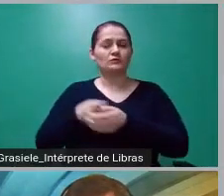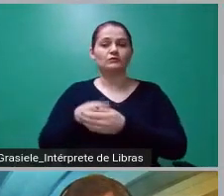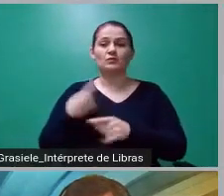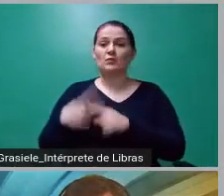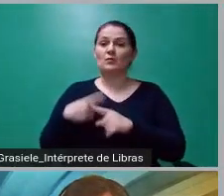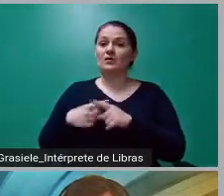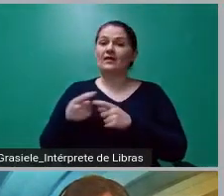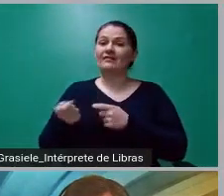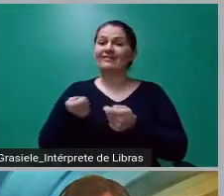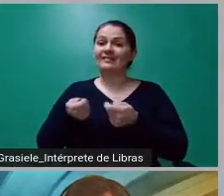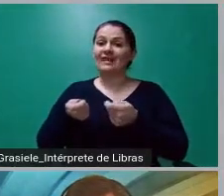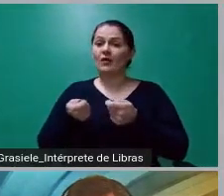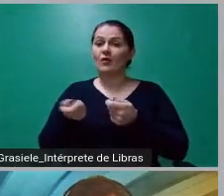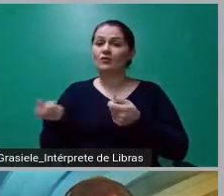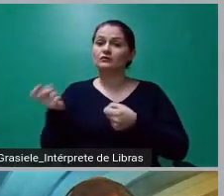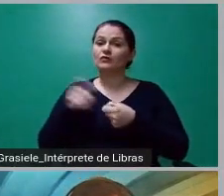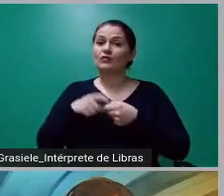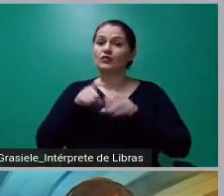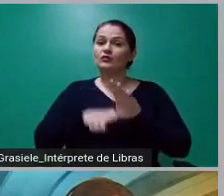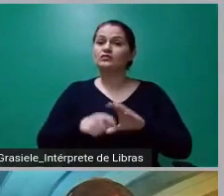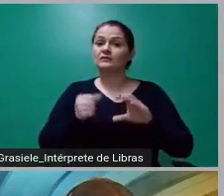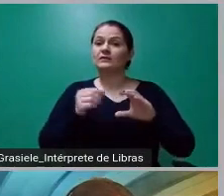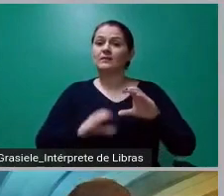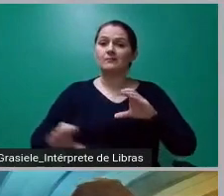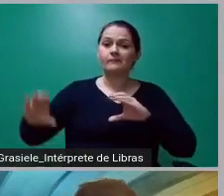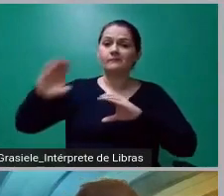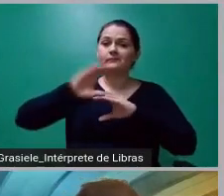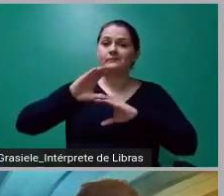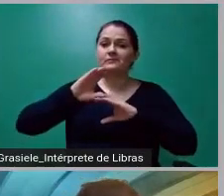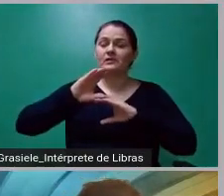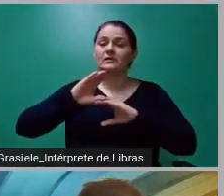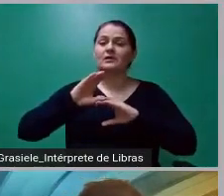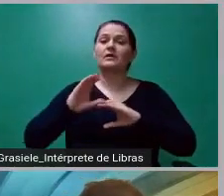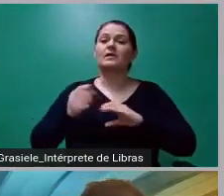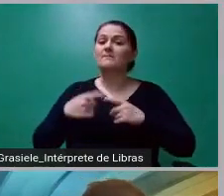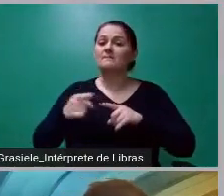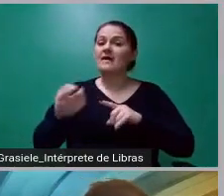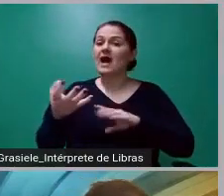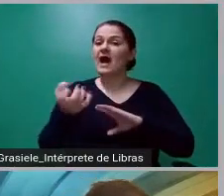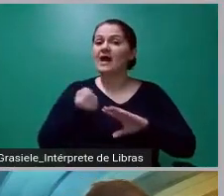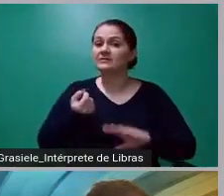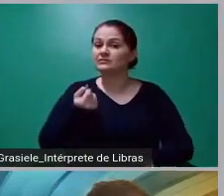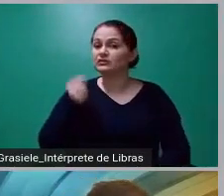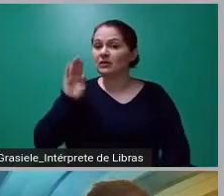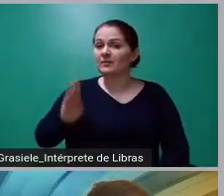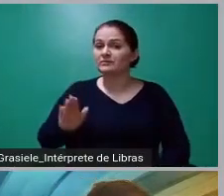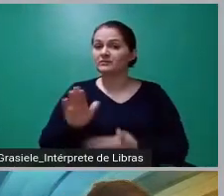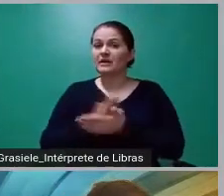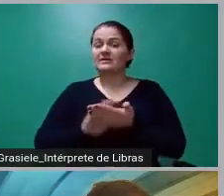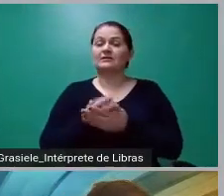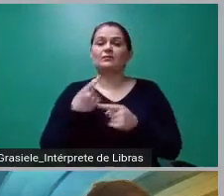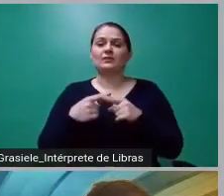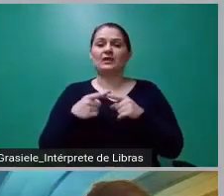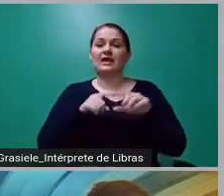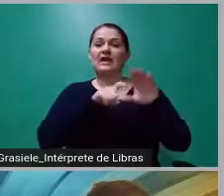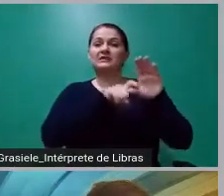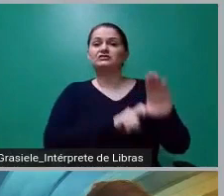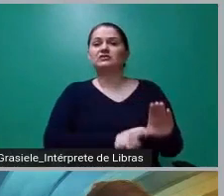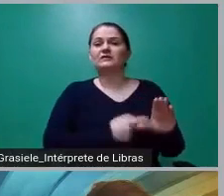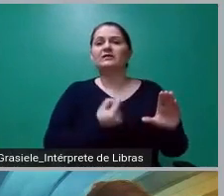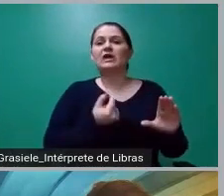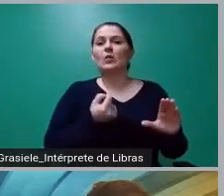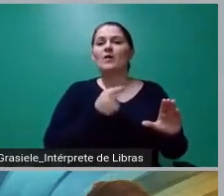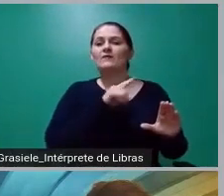1 centavo para o Brasil. A dívida suspeita de prescrição virou novos